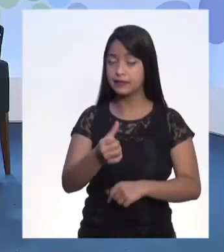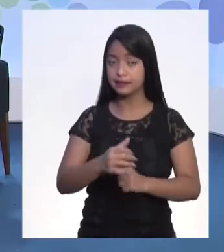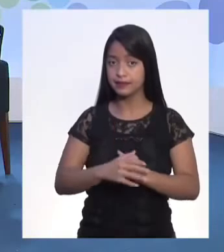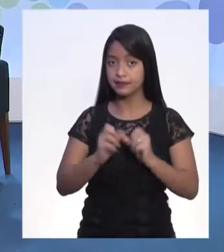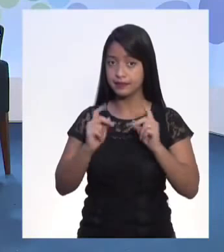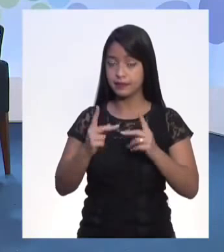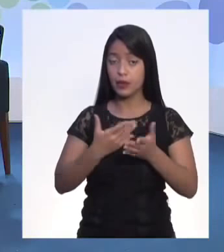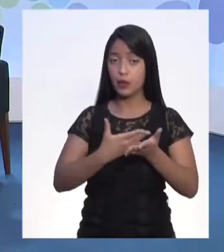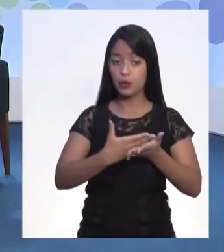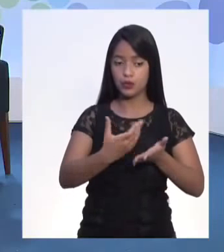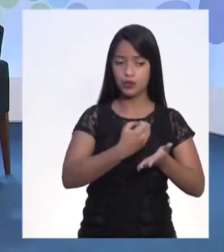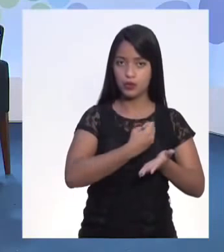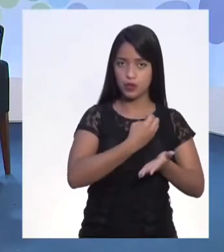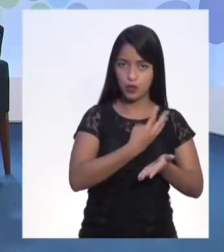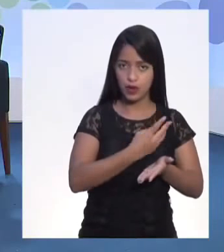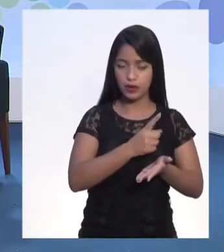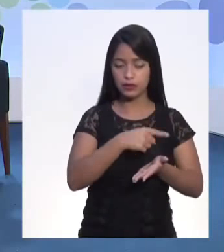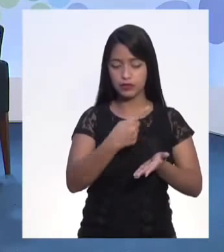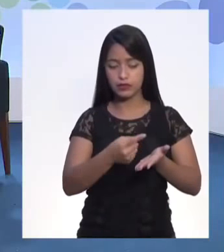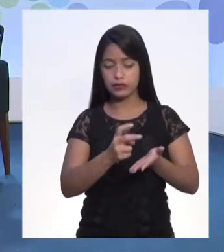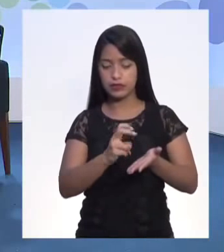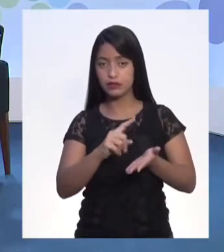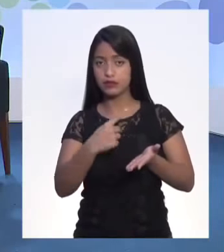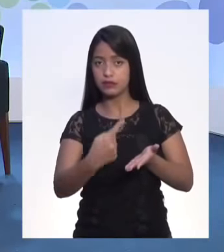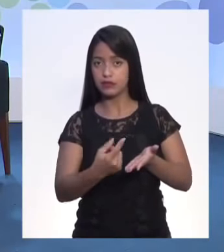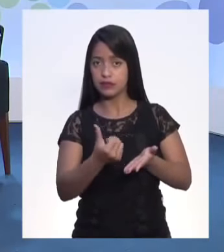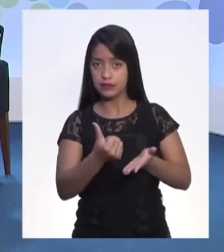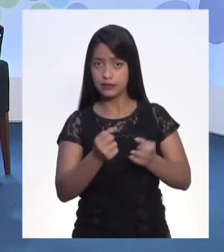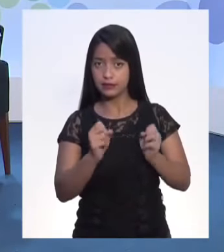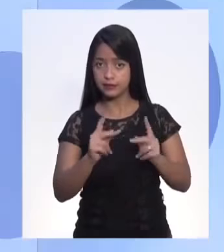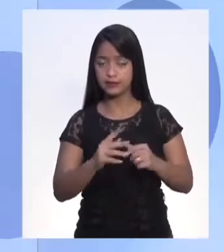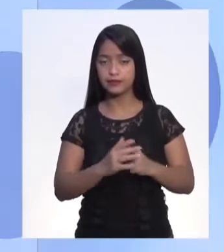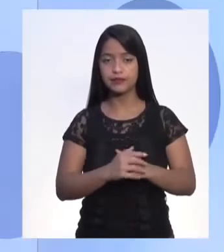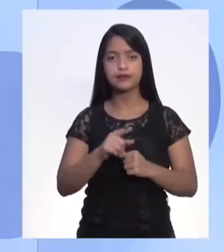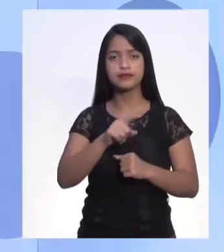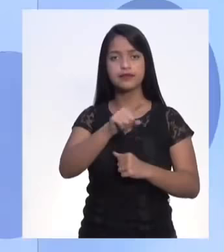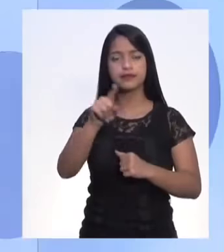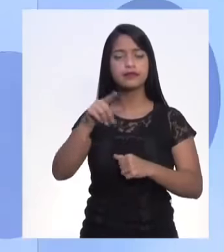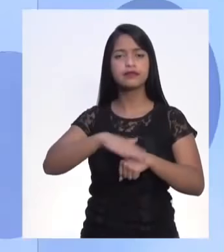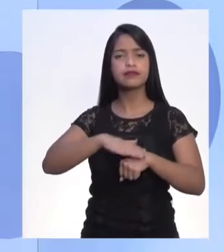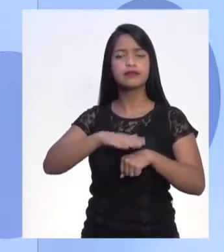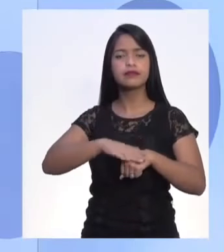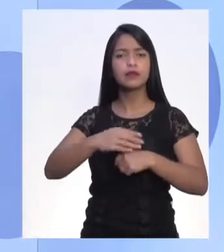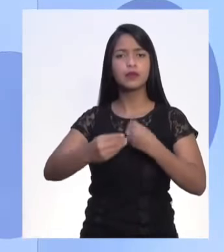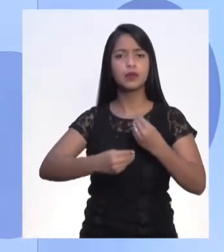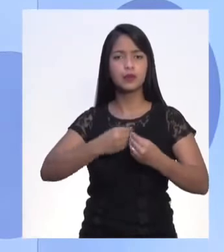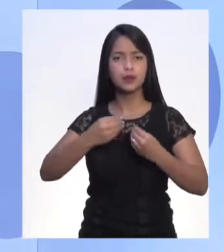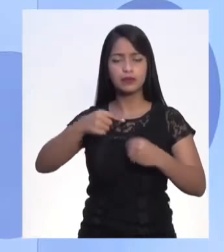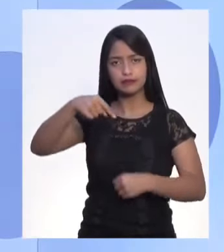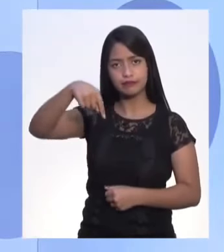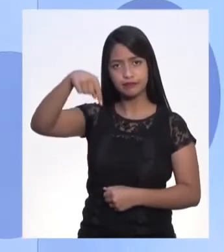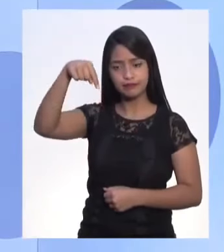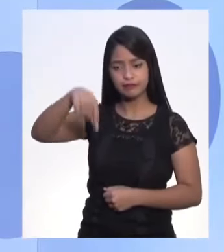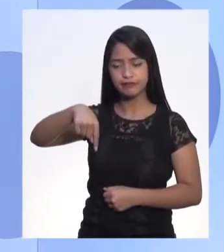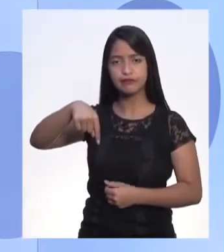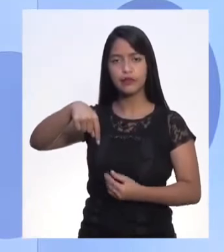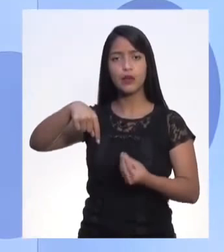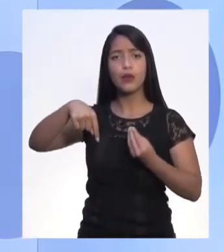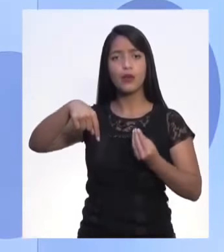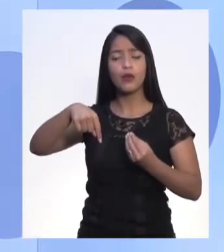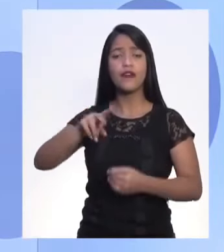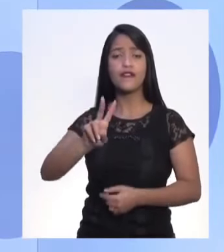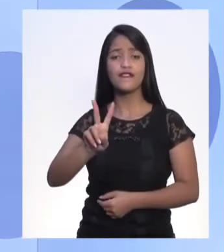5 e 6 6 acompanhando tá eles utilizaram a seta para baixo aí para netinha para baixo Eles